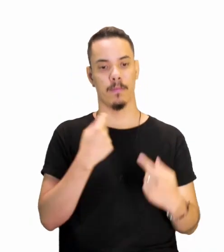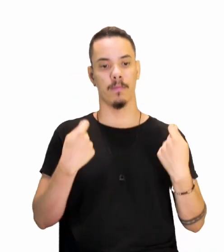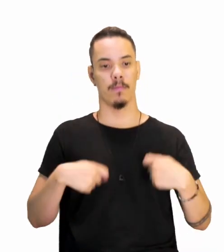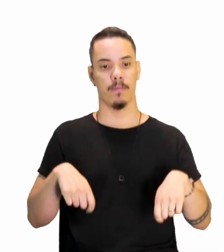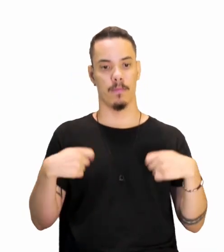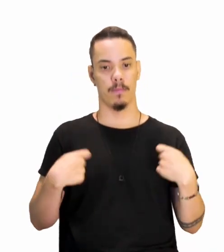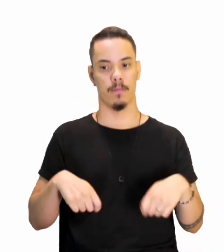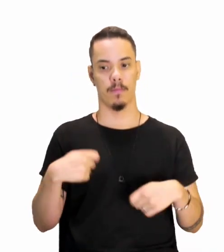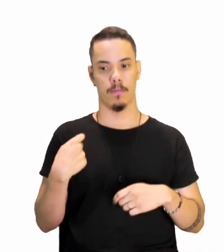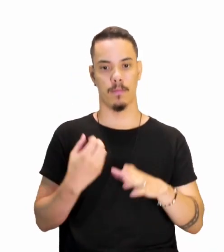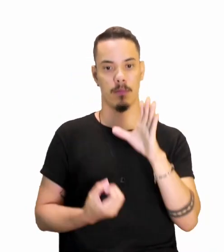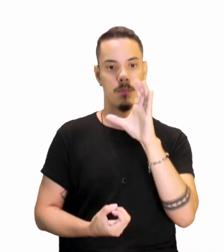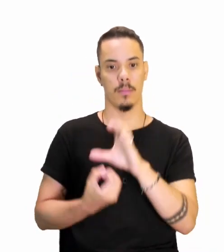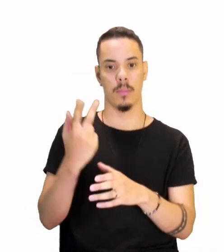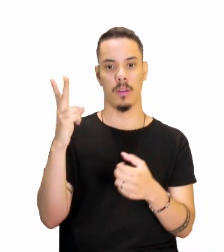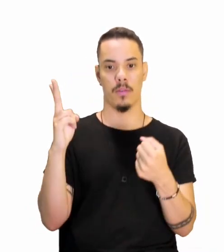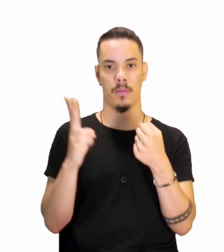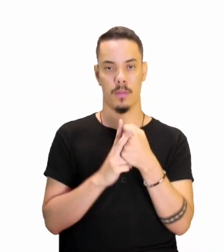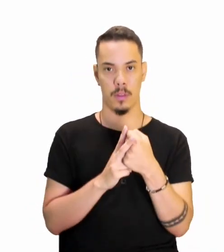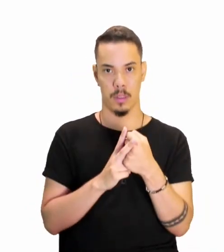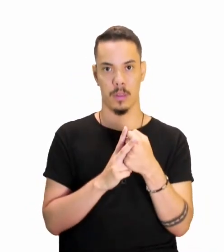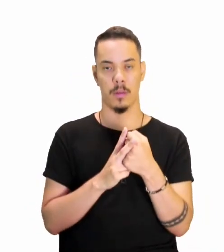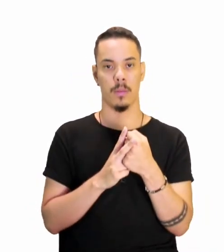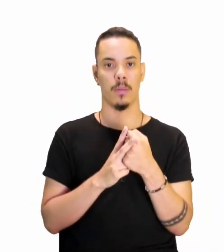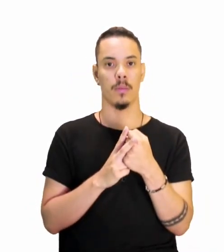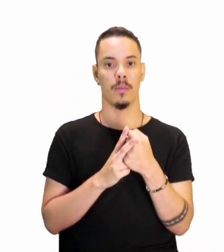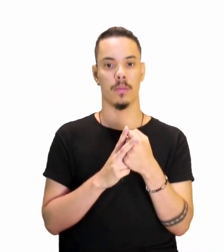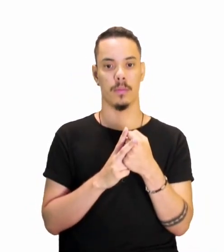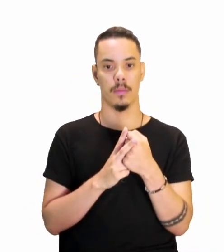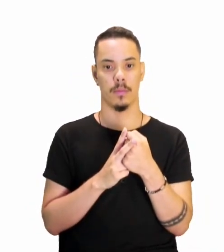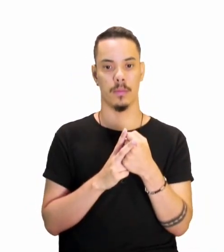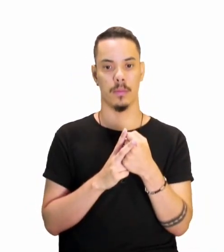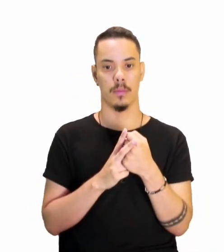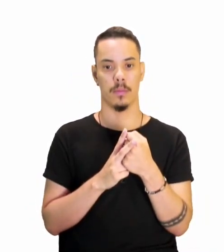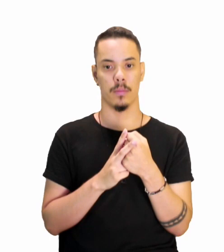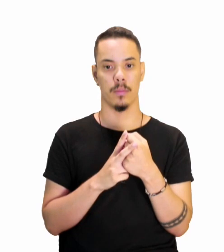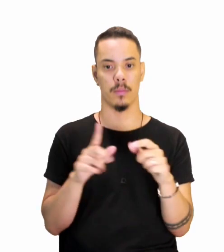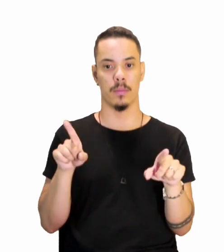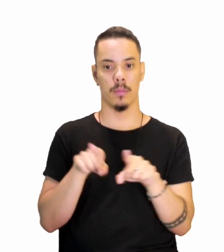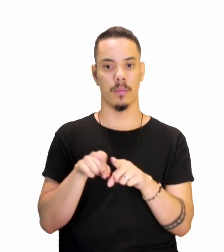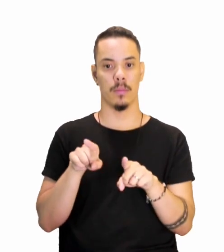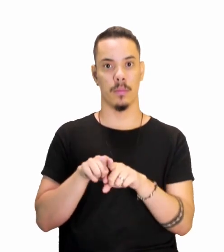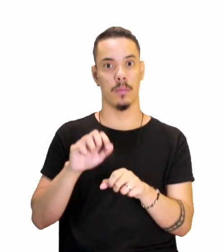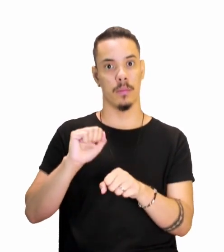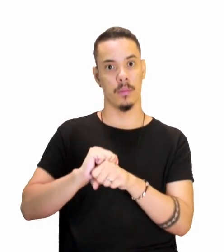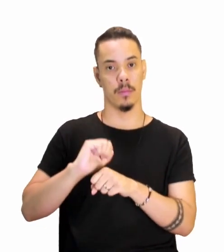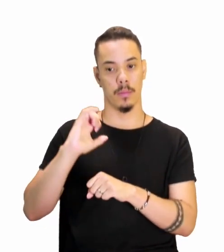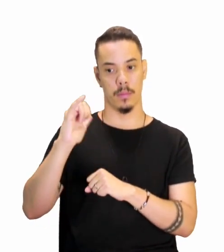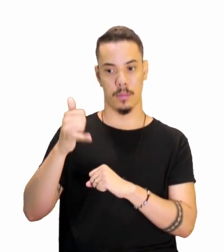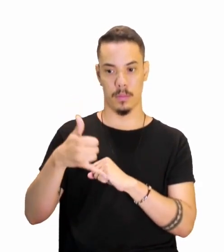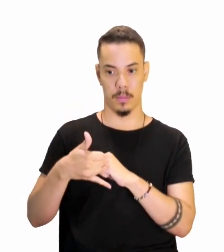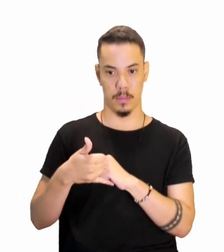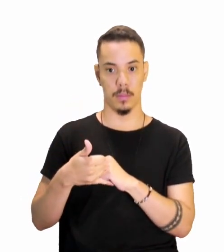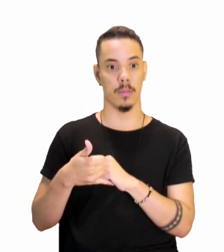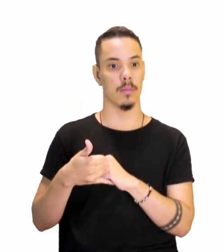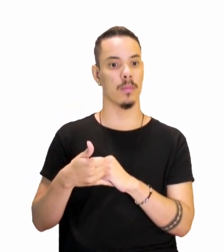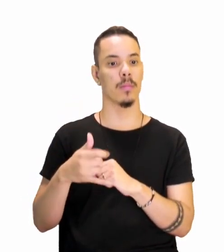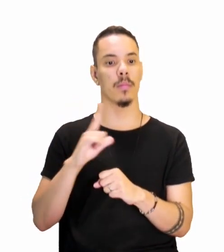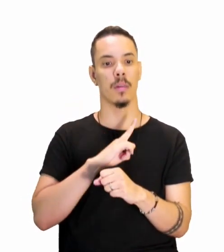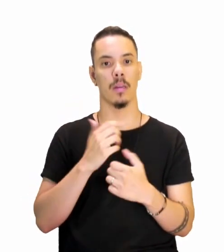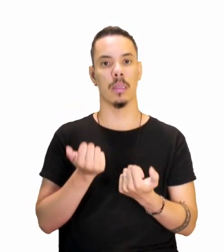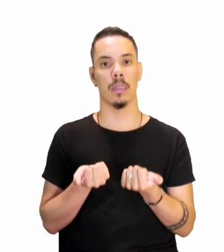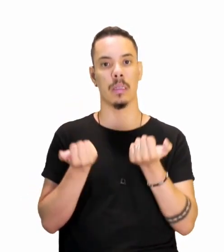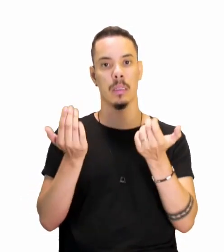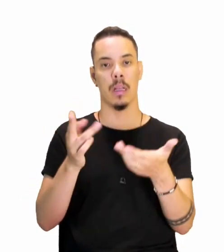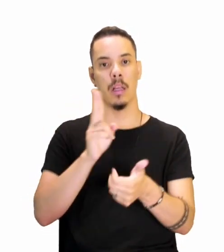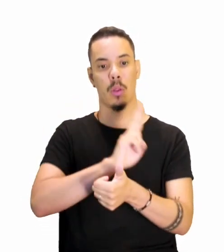tá? São derivados de verbos, olha só, de adjetivos e